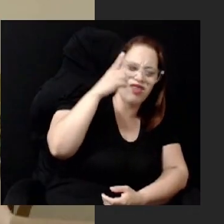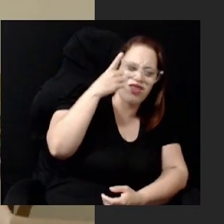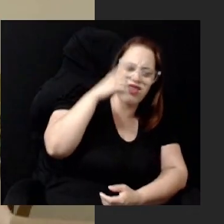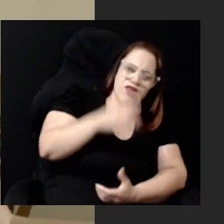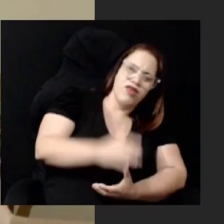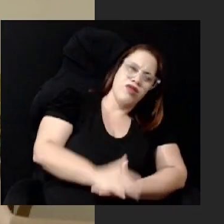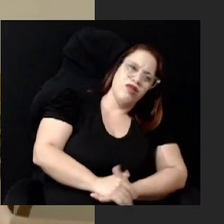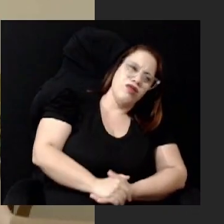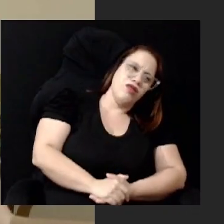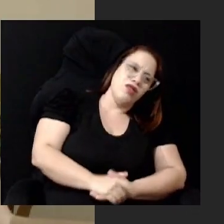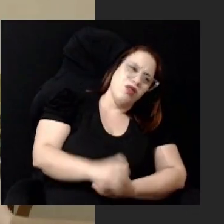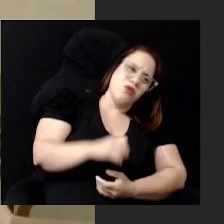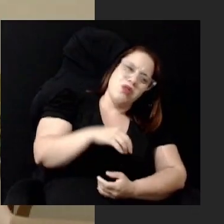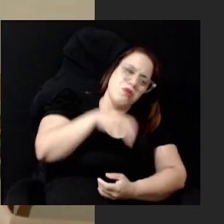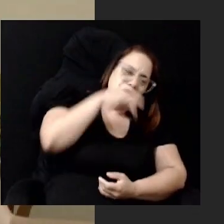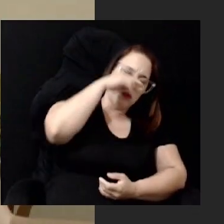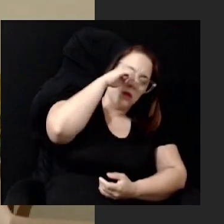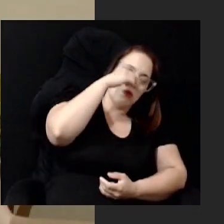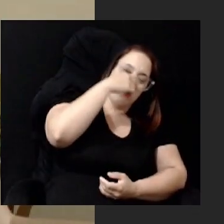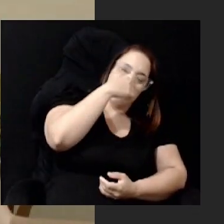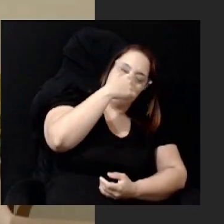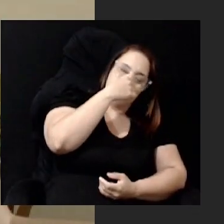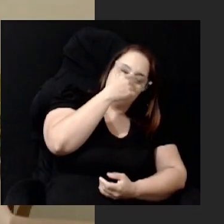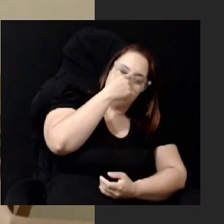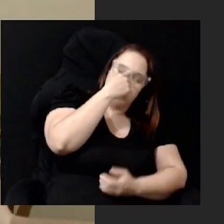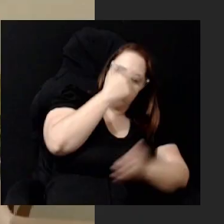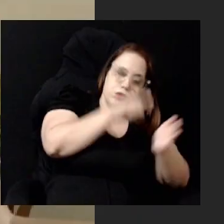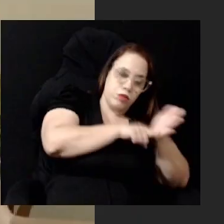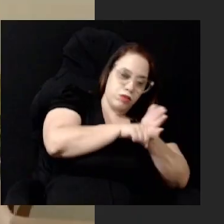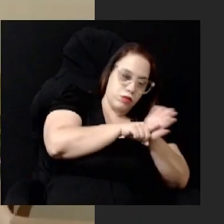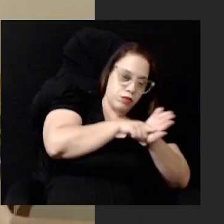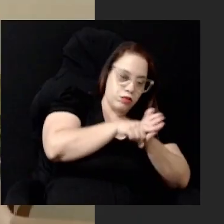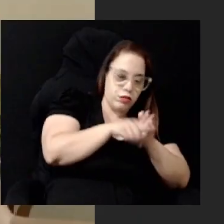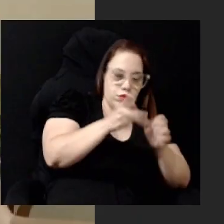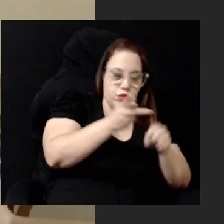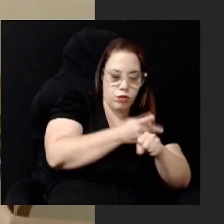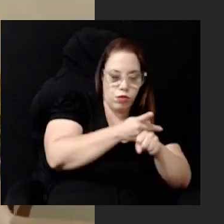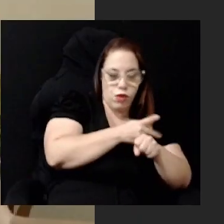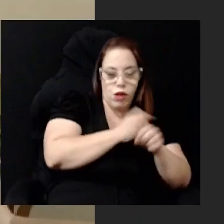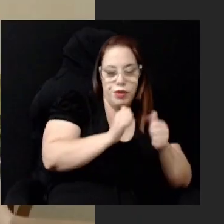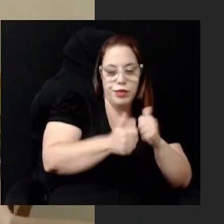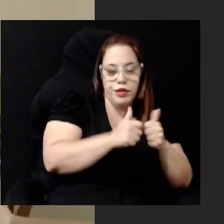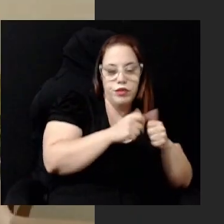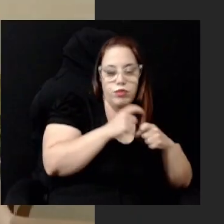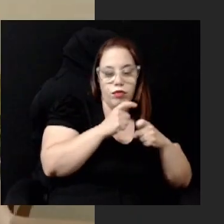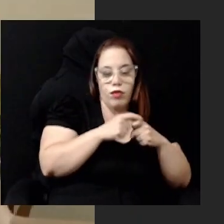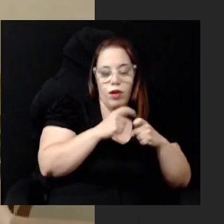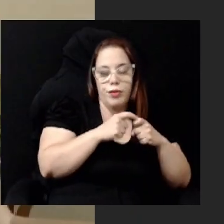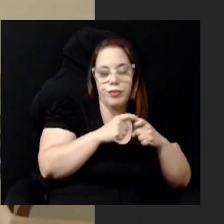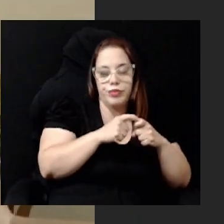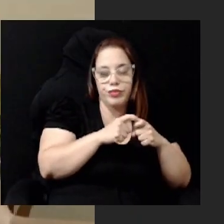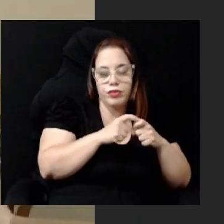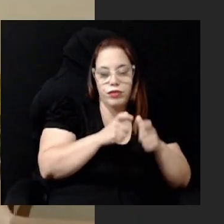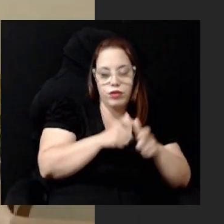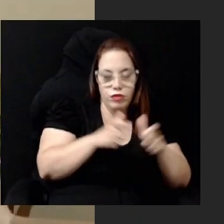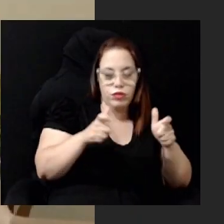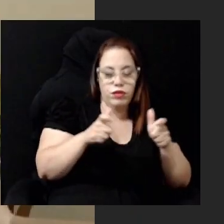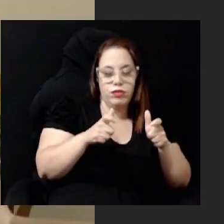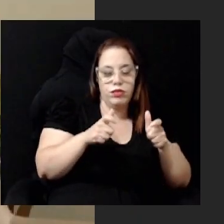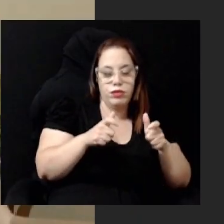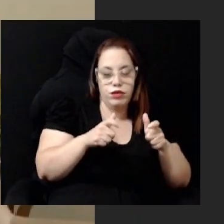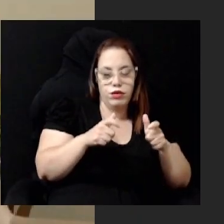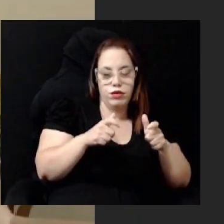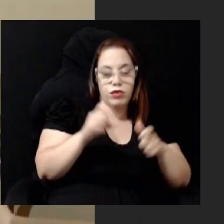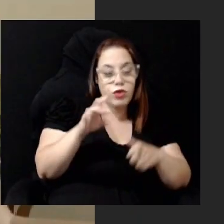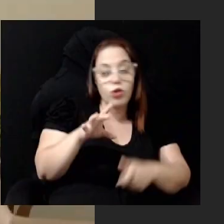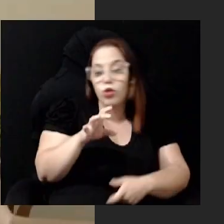provável resfriado, você vai procurar uma ajuda e uma avaliação médica. E, na grande maioria das vezes, vai ser só